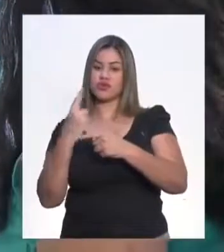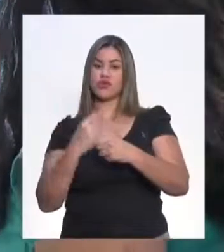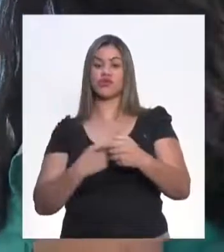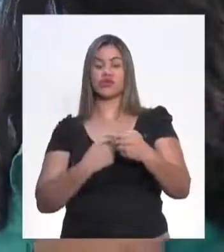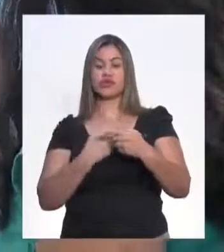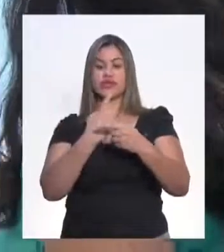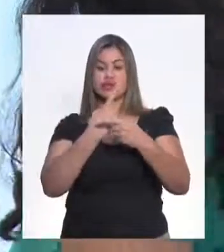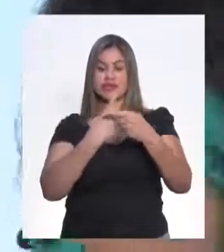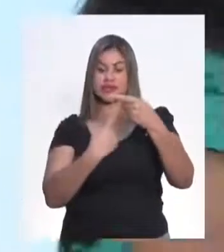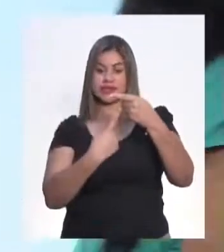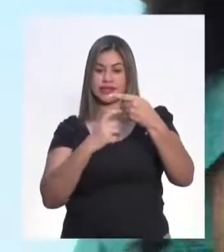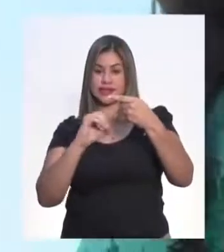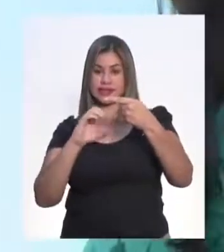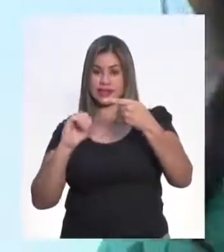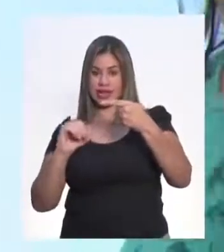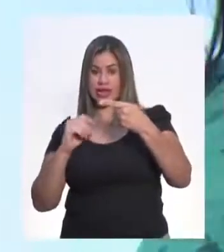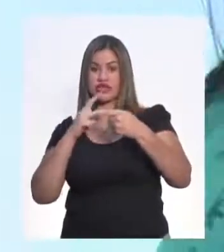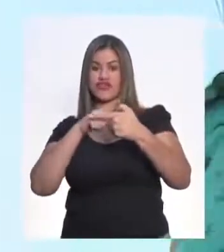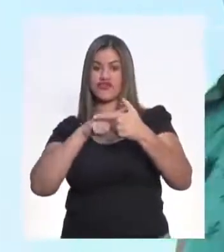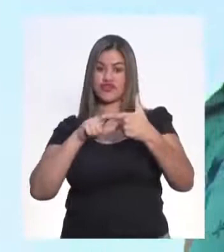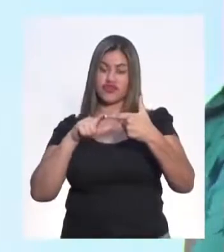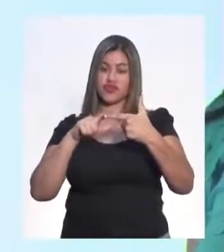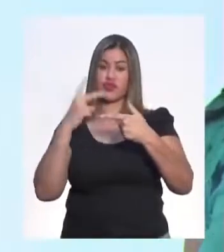2, 50. Então, eu vou ter